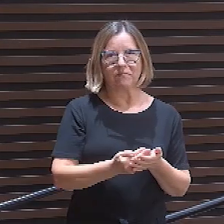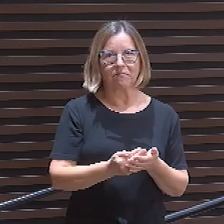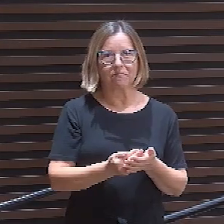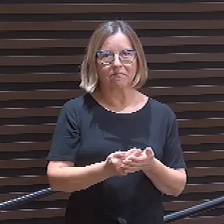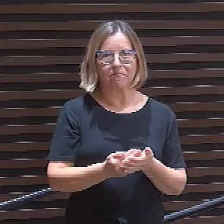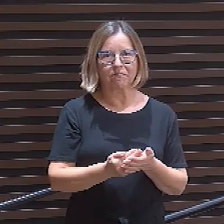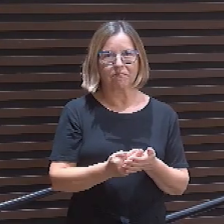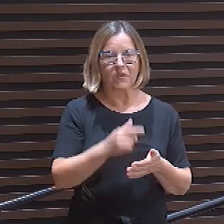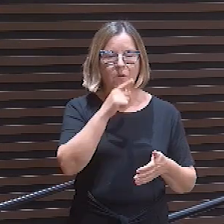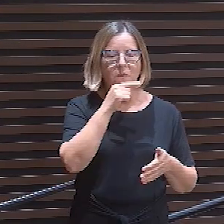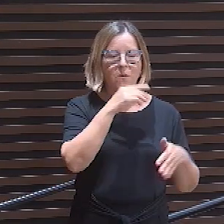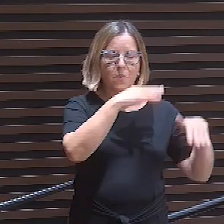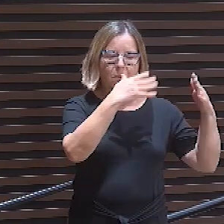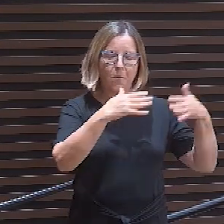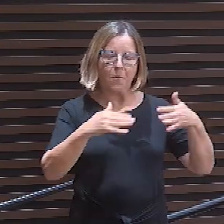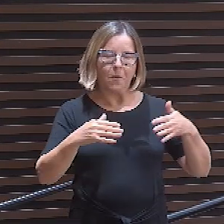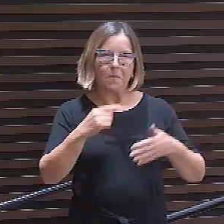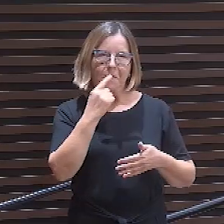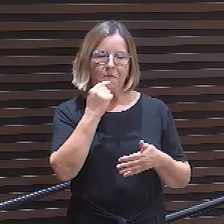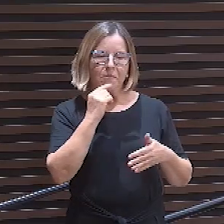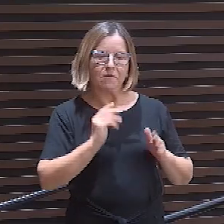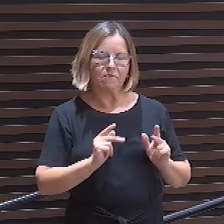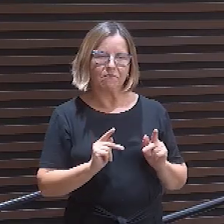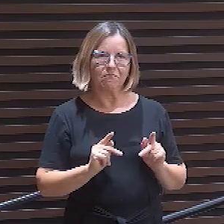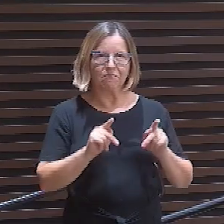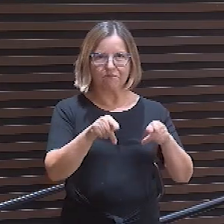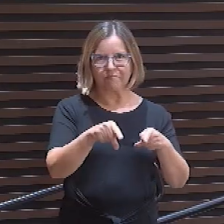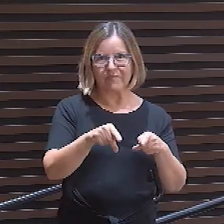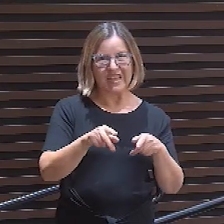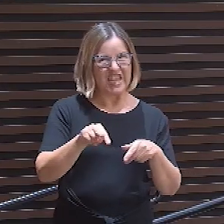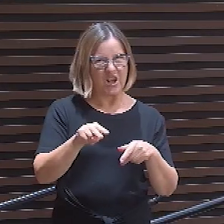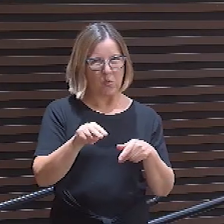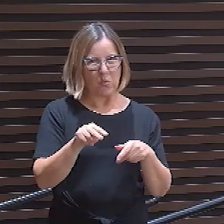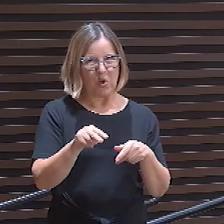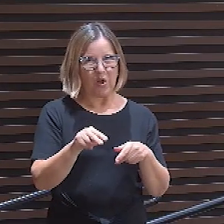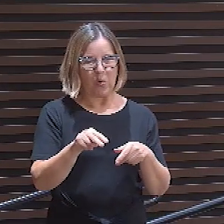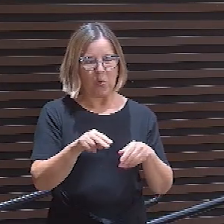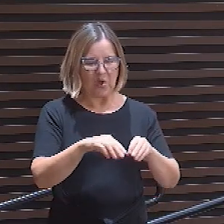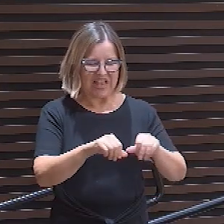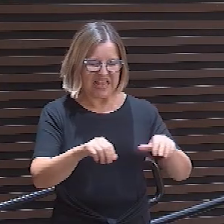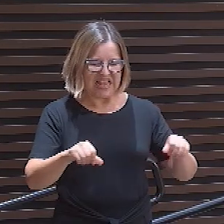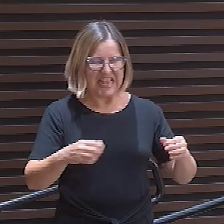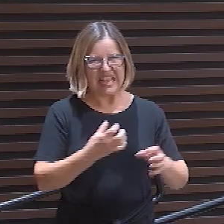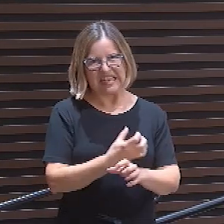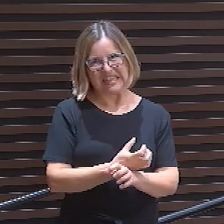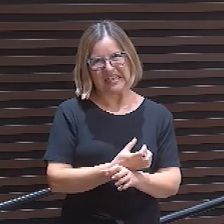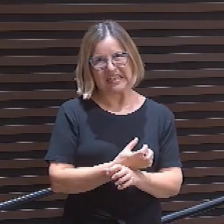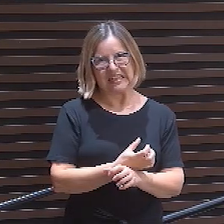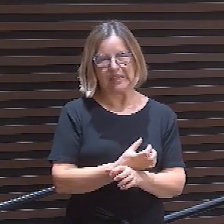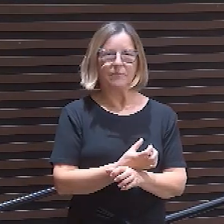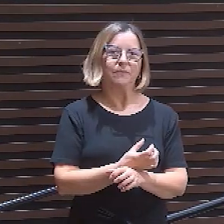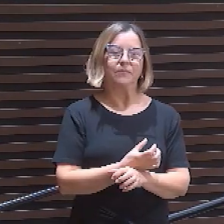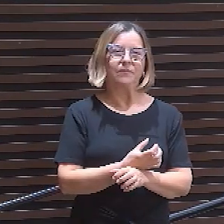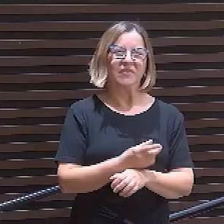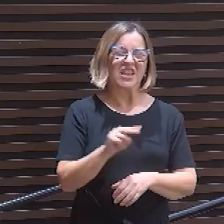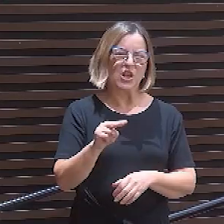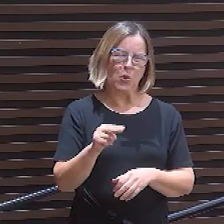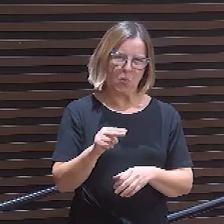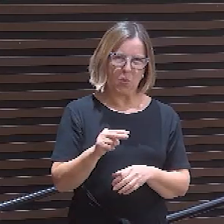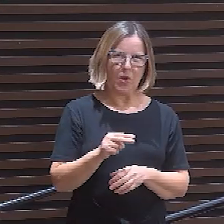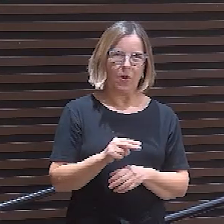o Mar Vermelho, como terra seca, como por terra seca,